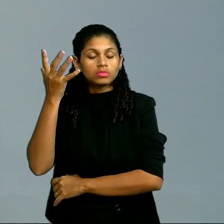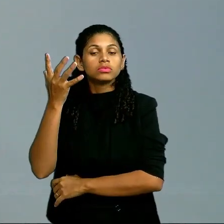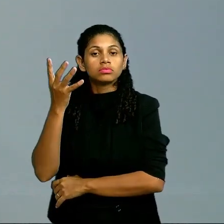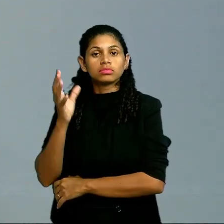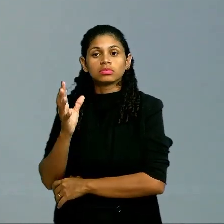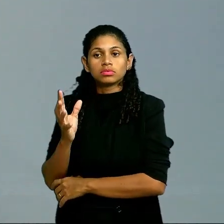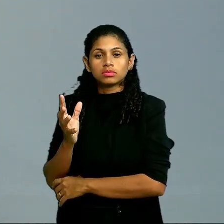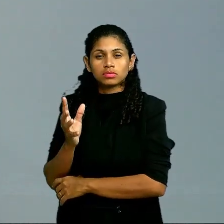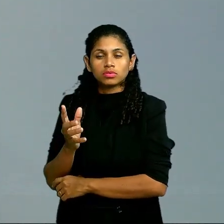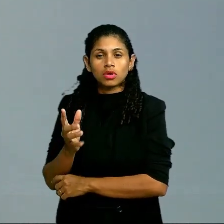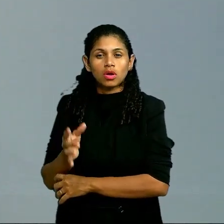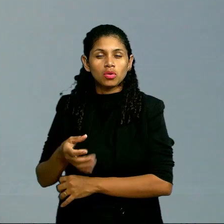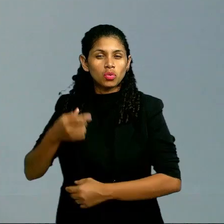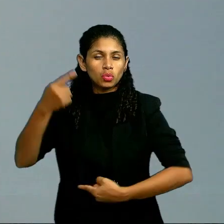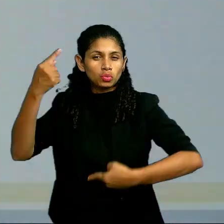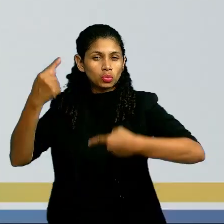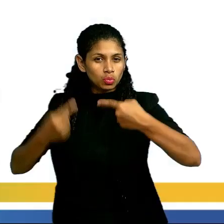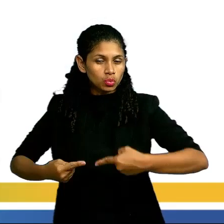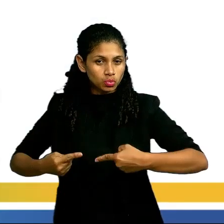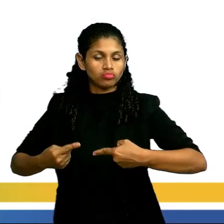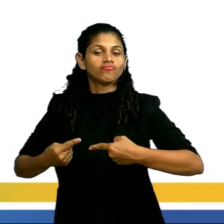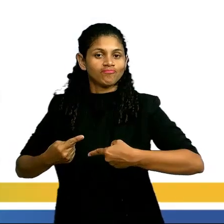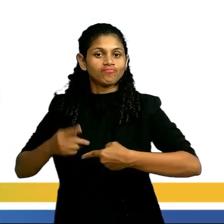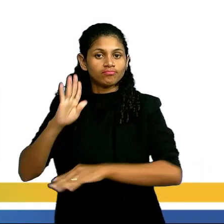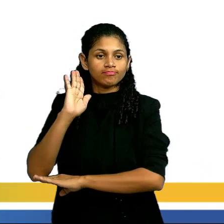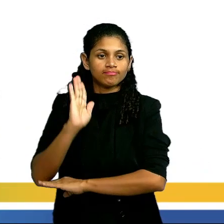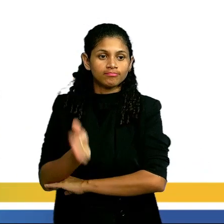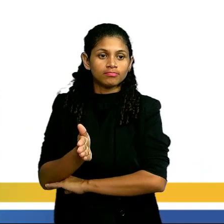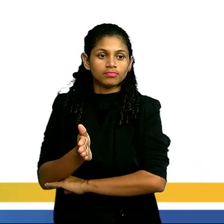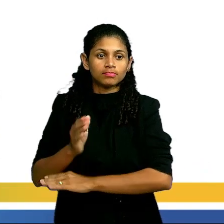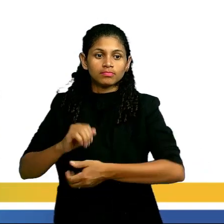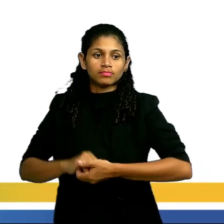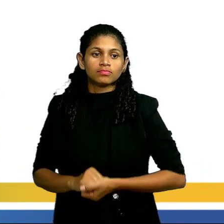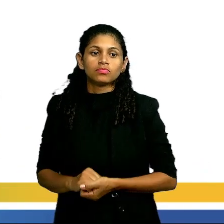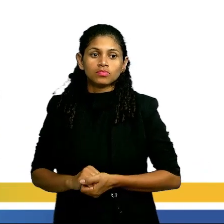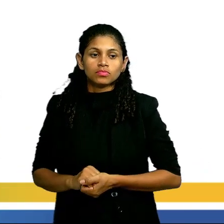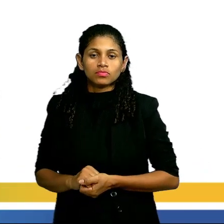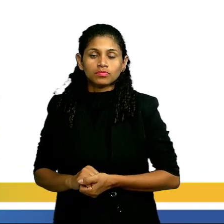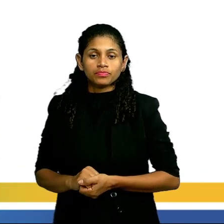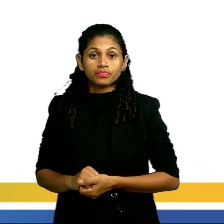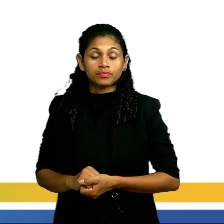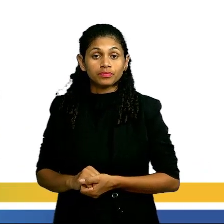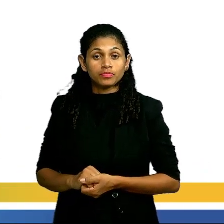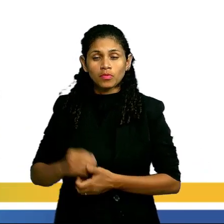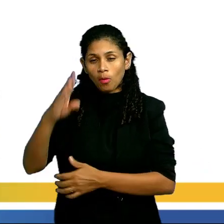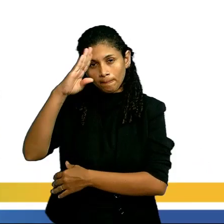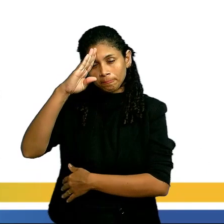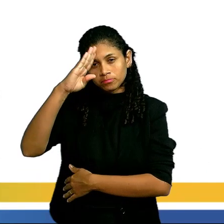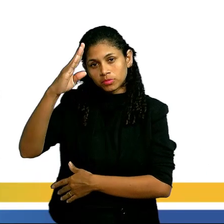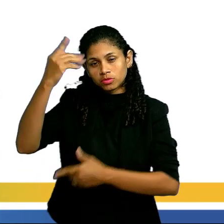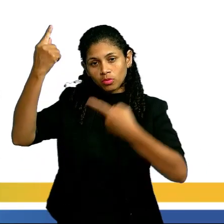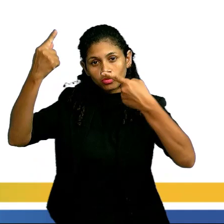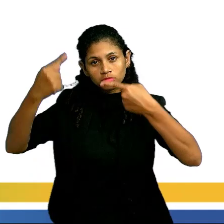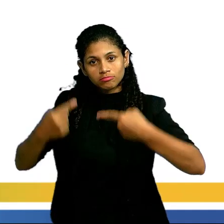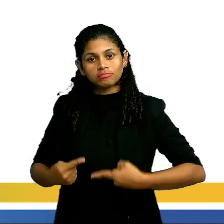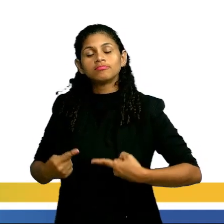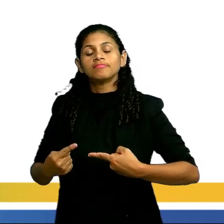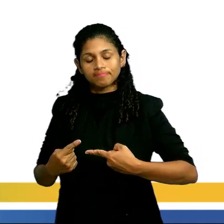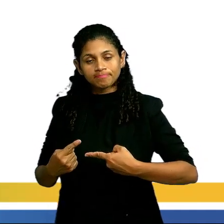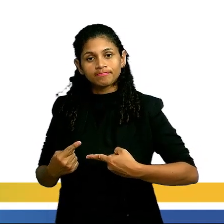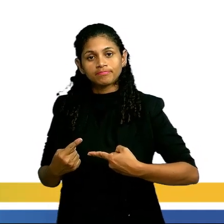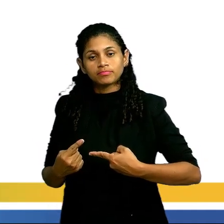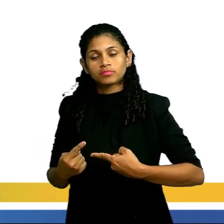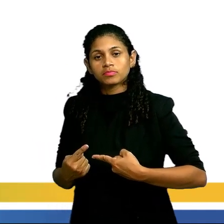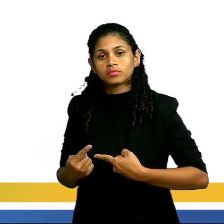e o que eles têm a ver aí com a Guerra Fria. Um dos principais conflitos ou das situações,